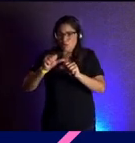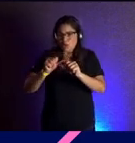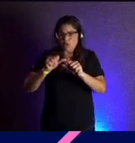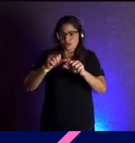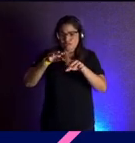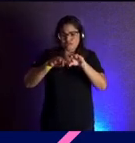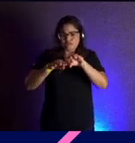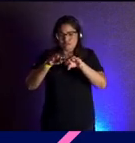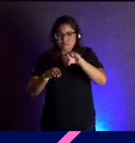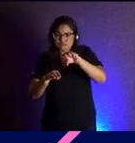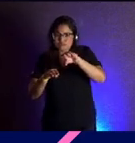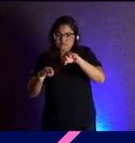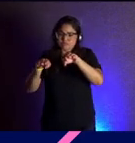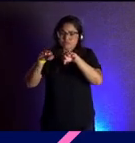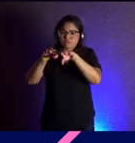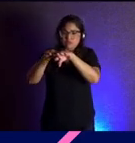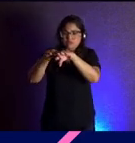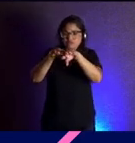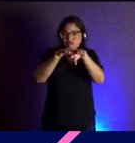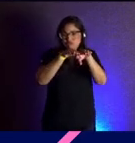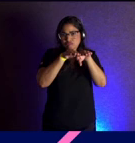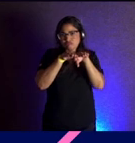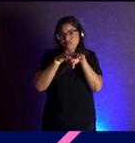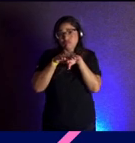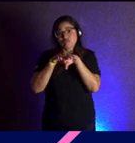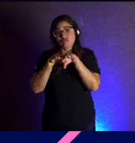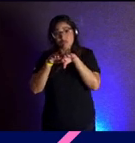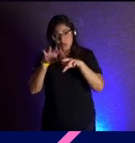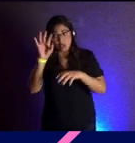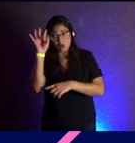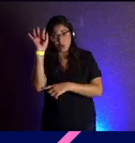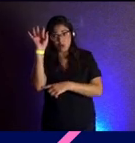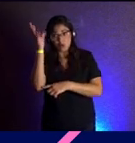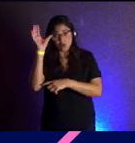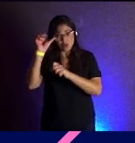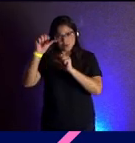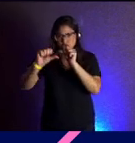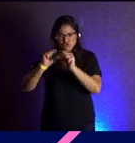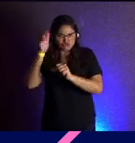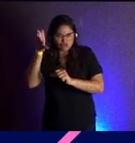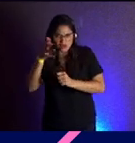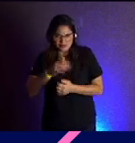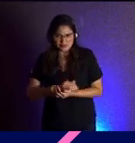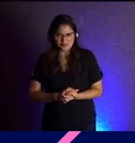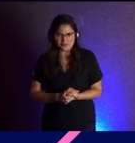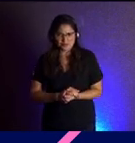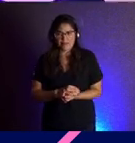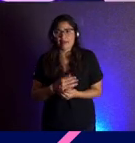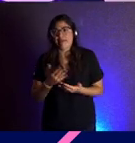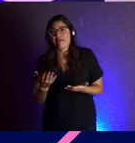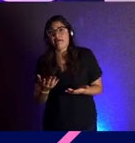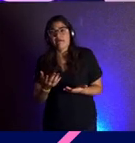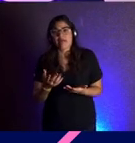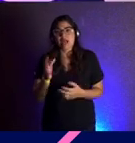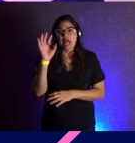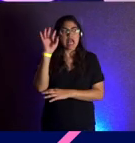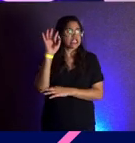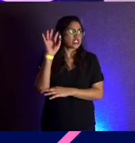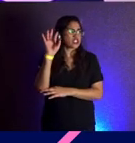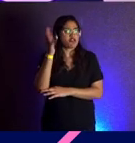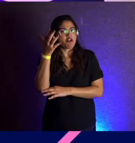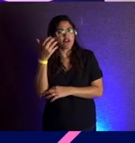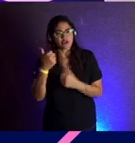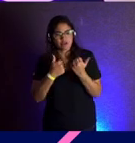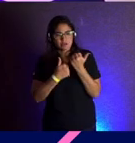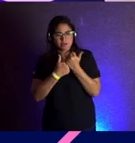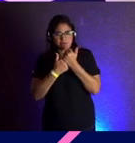desigual das mudanças climáticas que estão acontecendo. Quer dizer, então, o clima já mudou, né? Então, essa história de mudança climática não existe